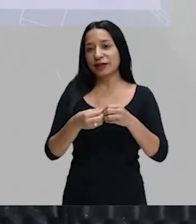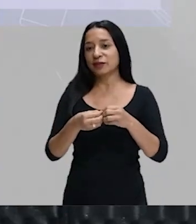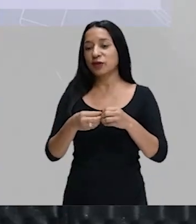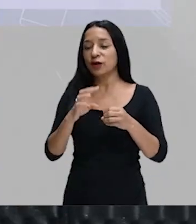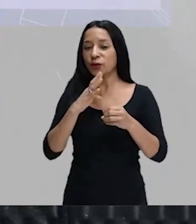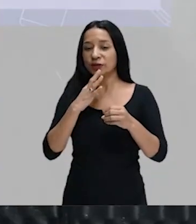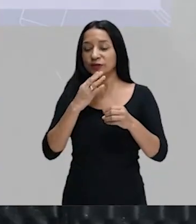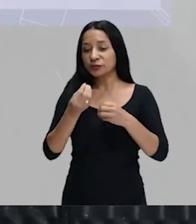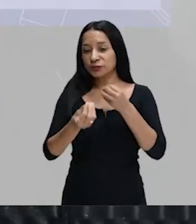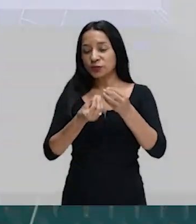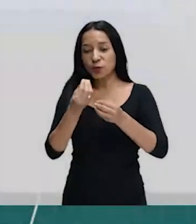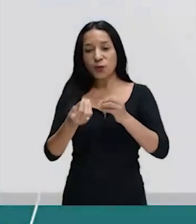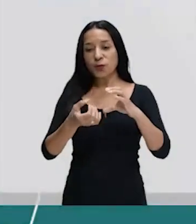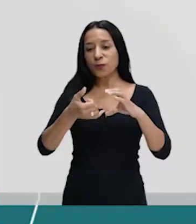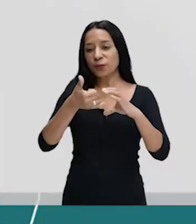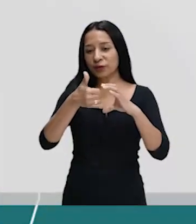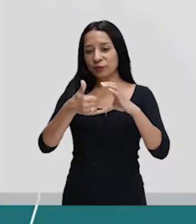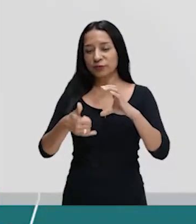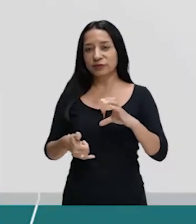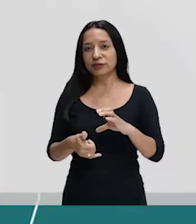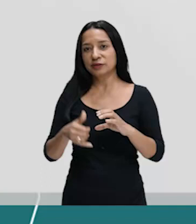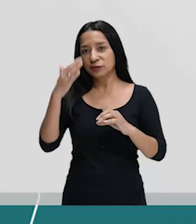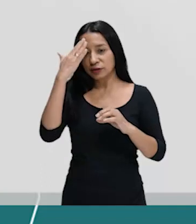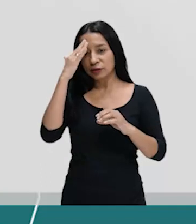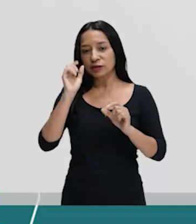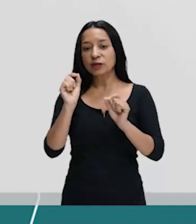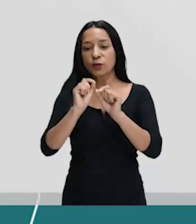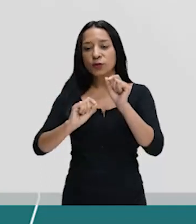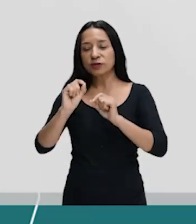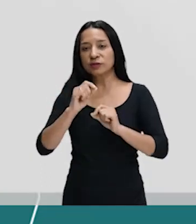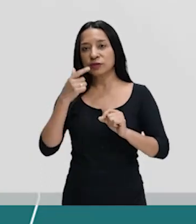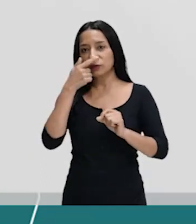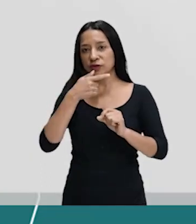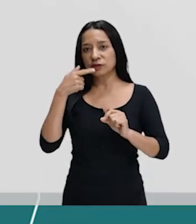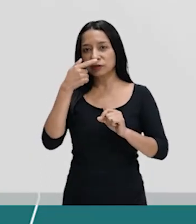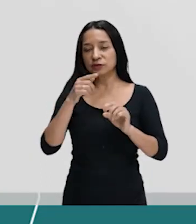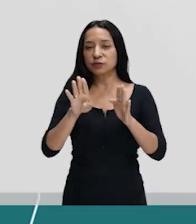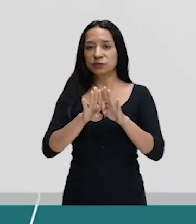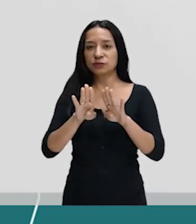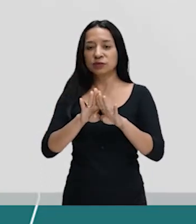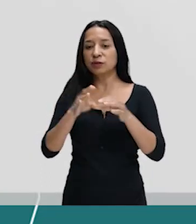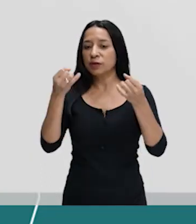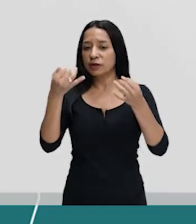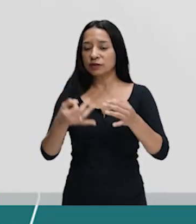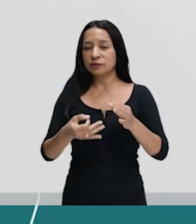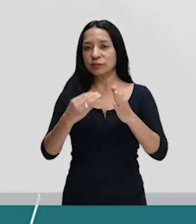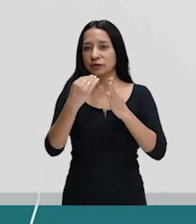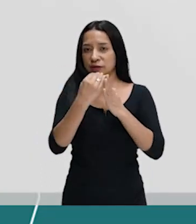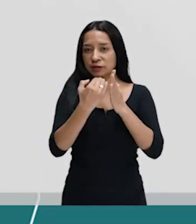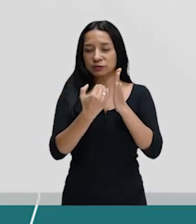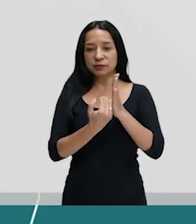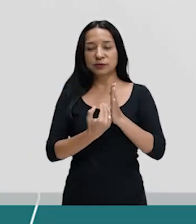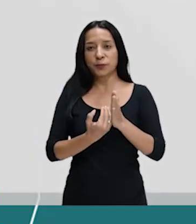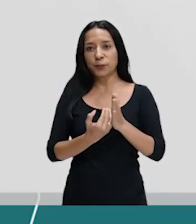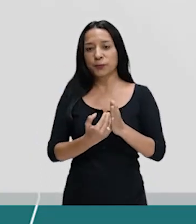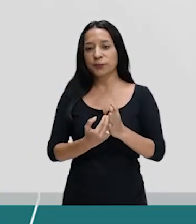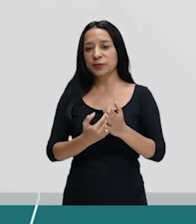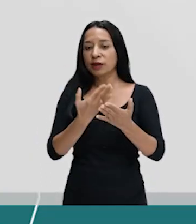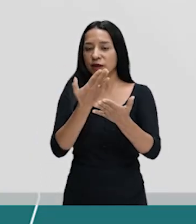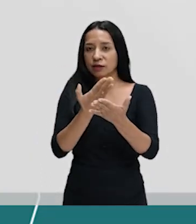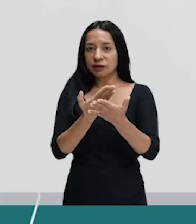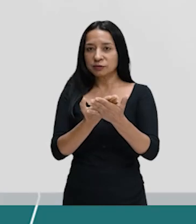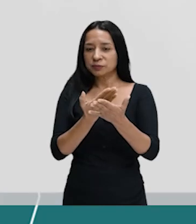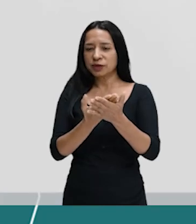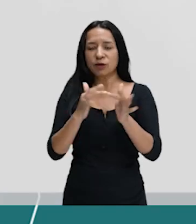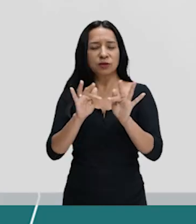carboidratos. Então nós vamos entender o que são os glicídios e vamos falar sobre a classificação deles. Uma aula bem simples e a gente